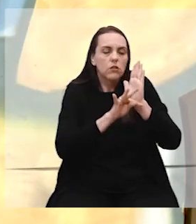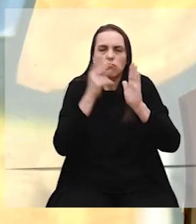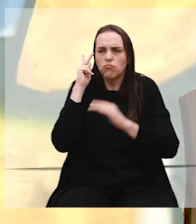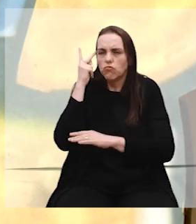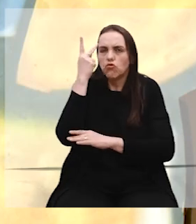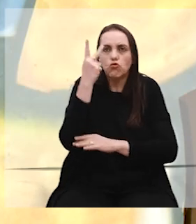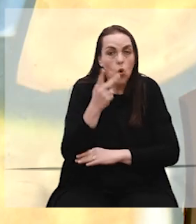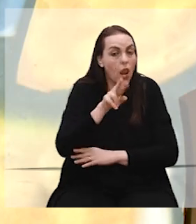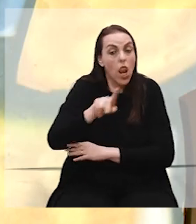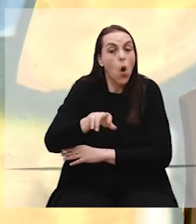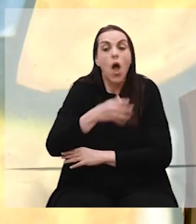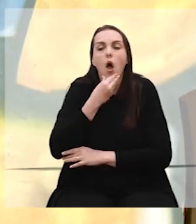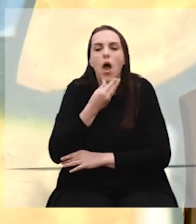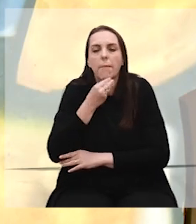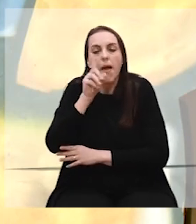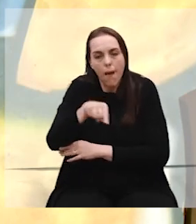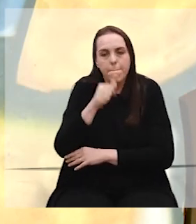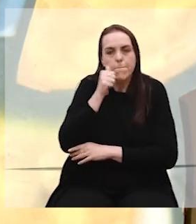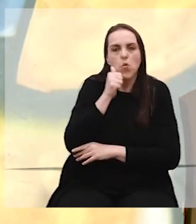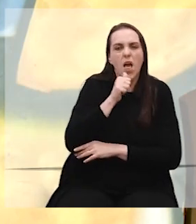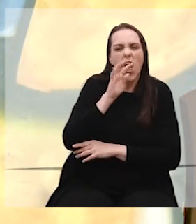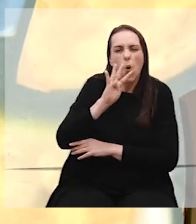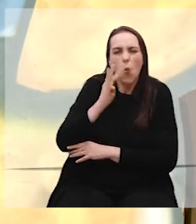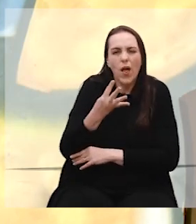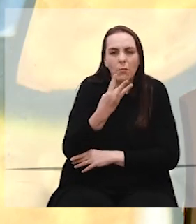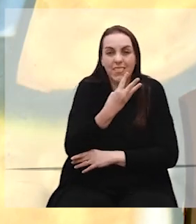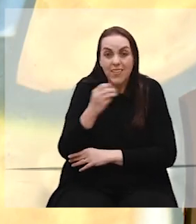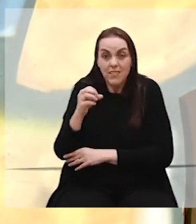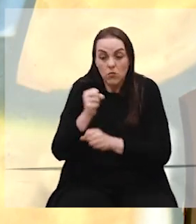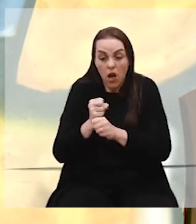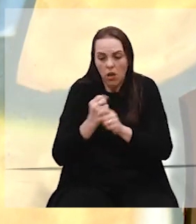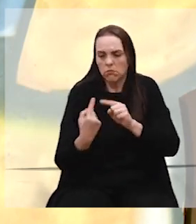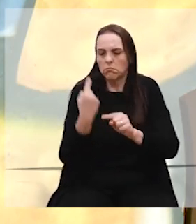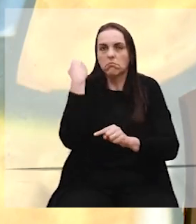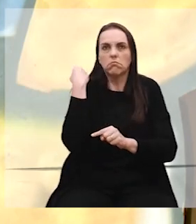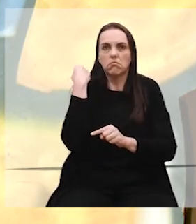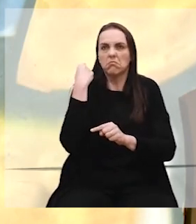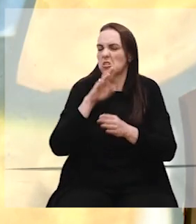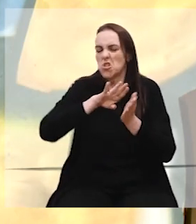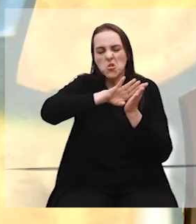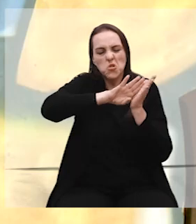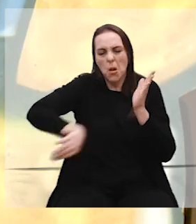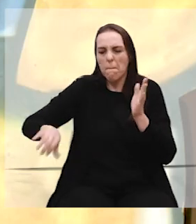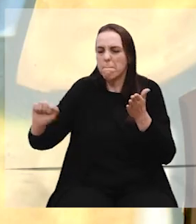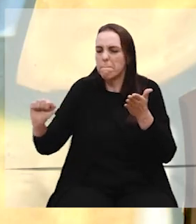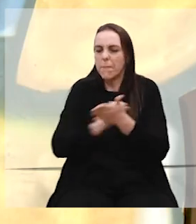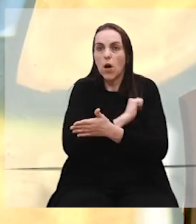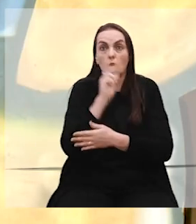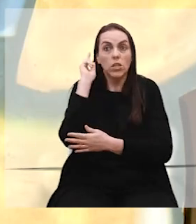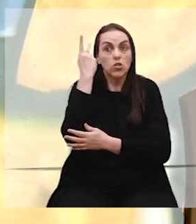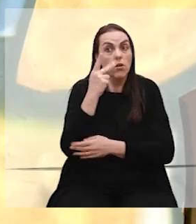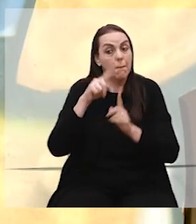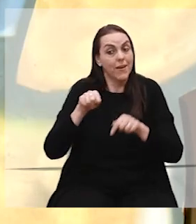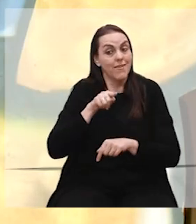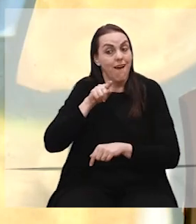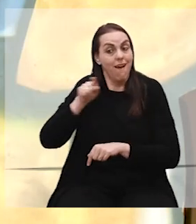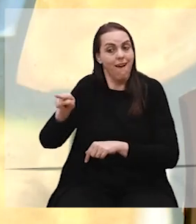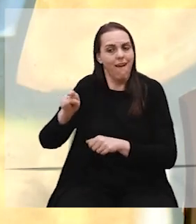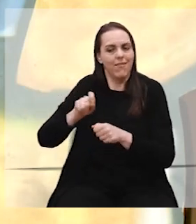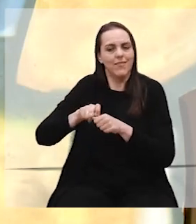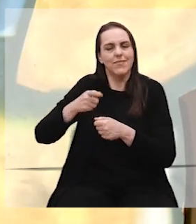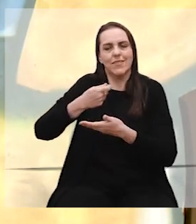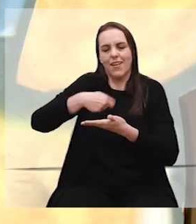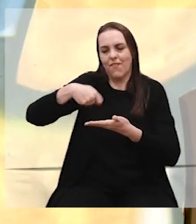na história, não é um homem, é uma mulher, 4.300 anos, foi varrida da história, só que ela